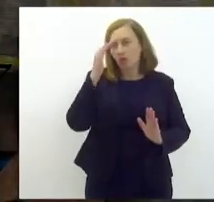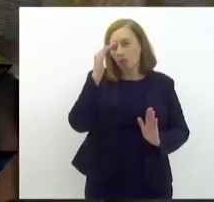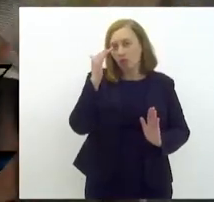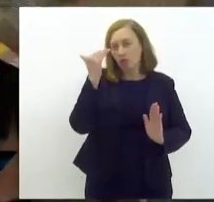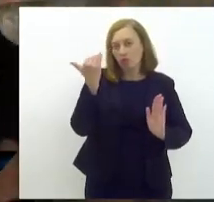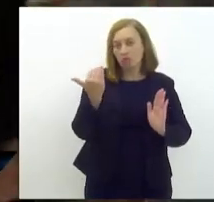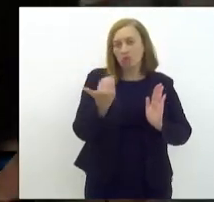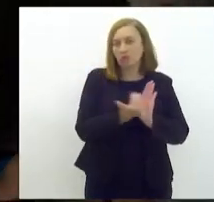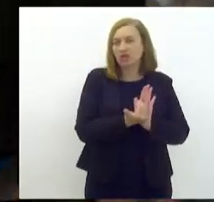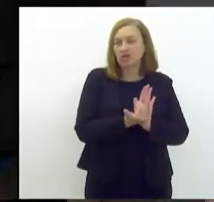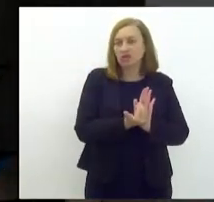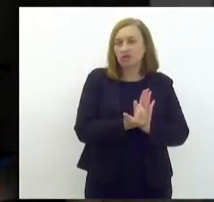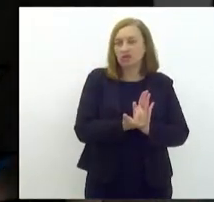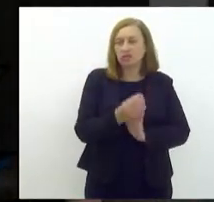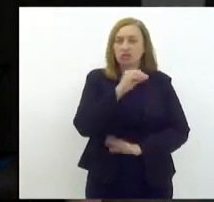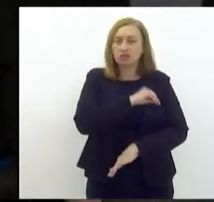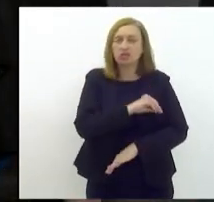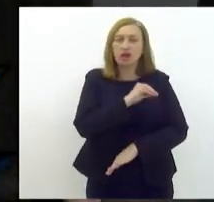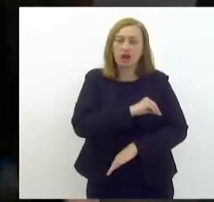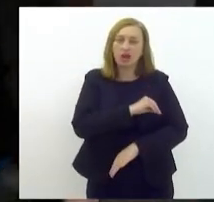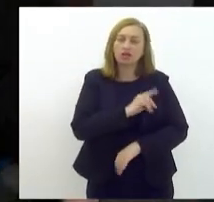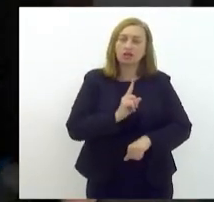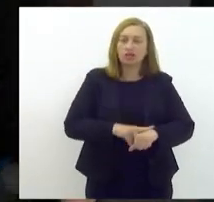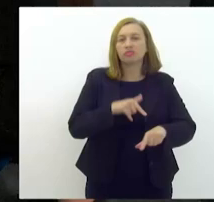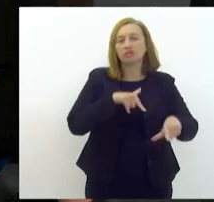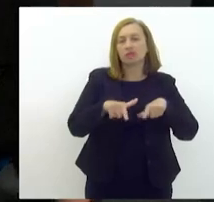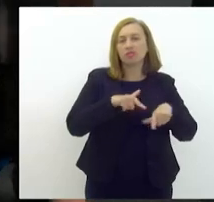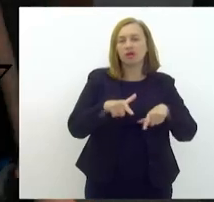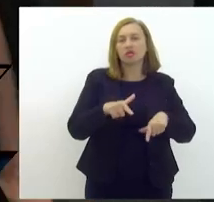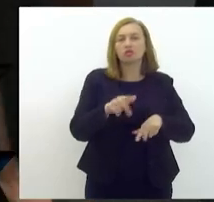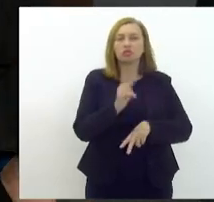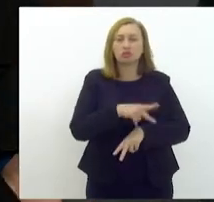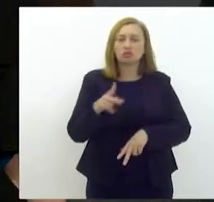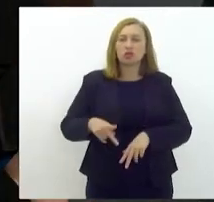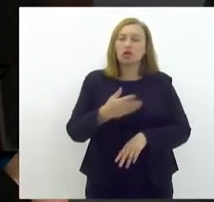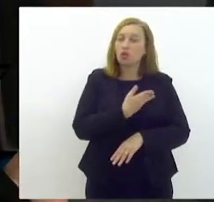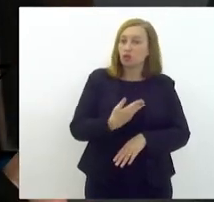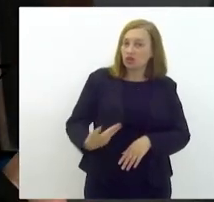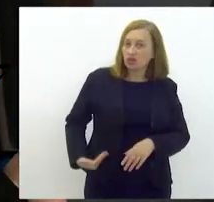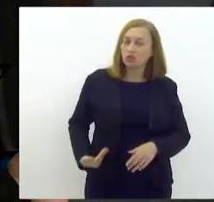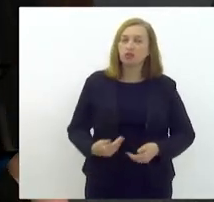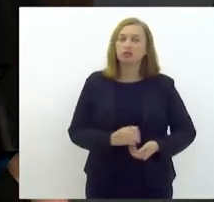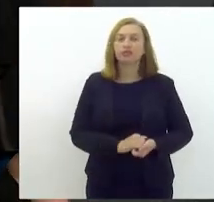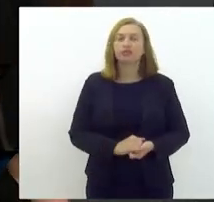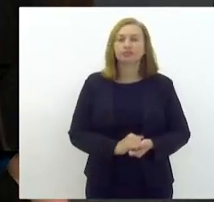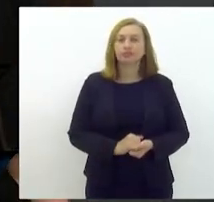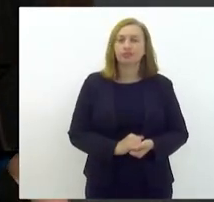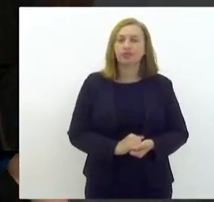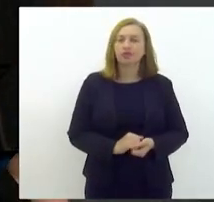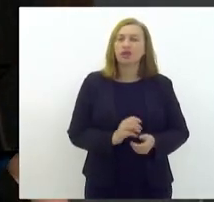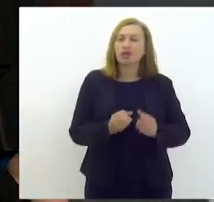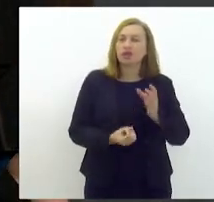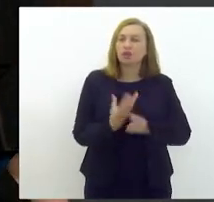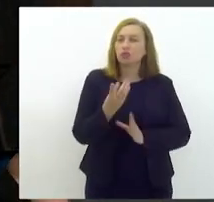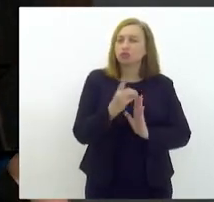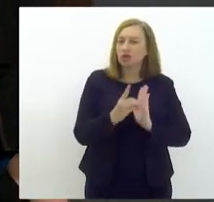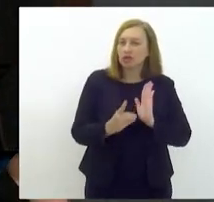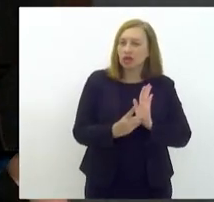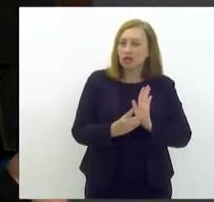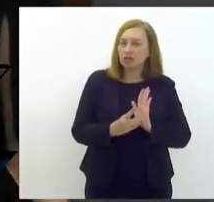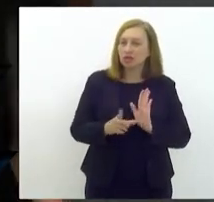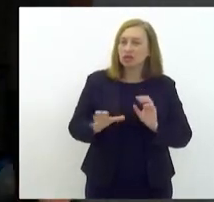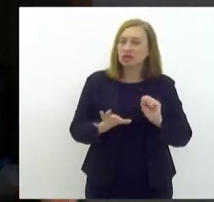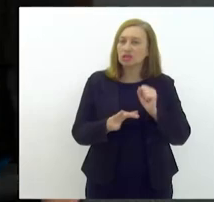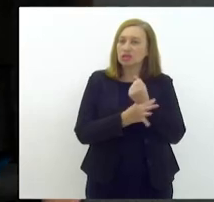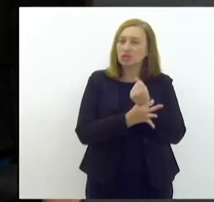piso e da carreira do magistério o governador fez um decreto onde ele